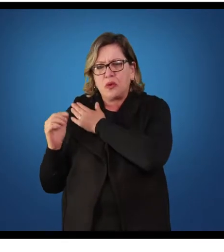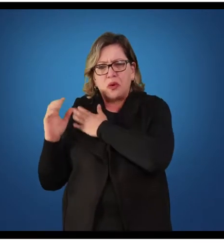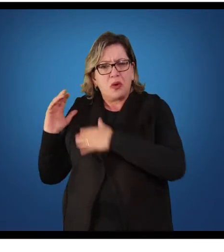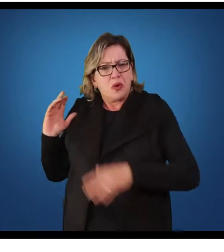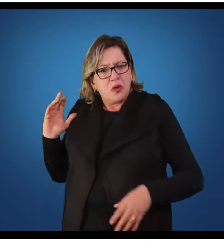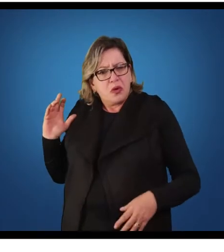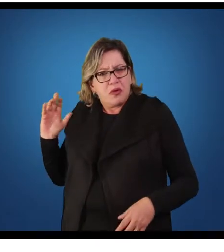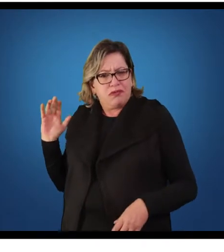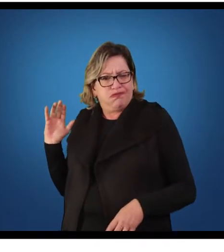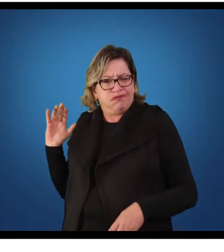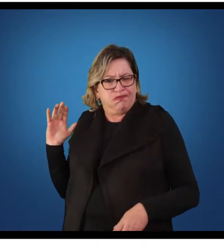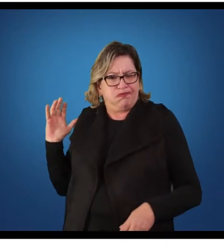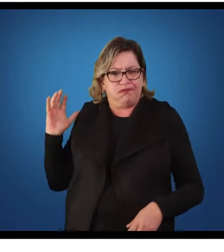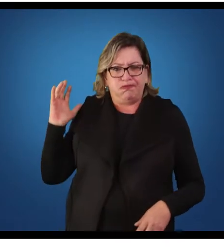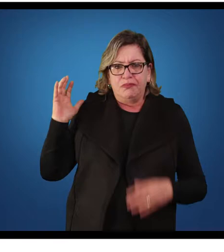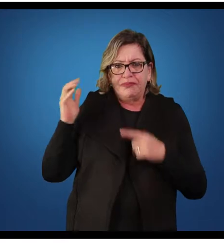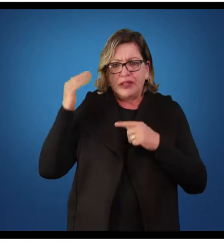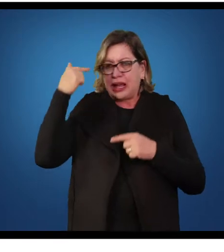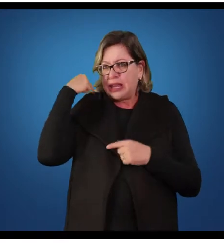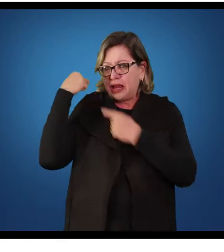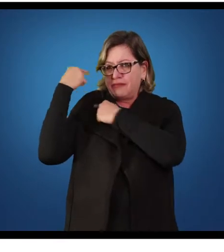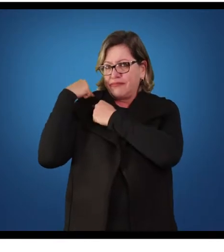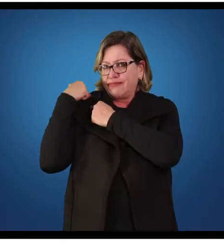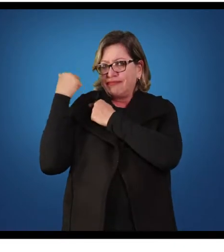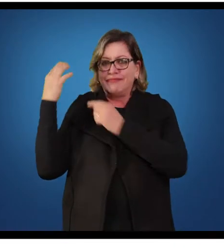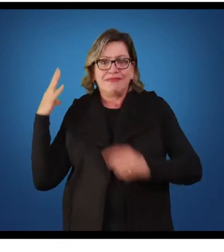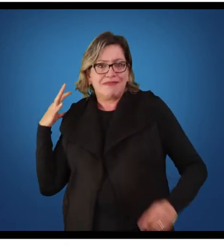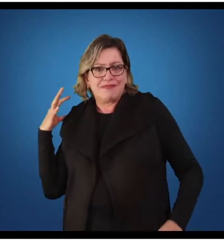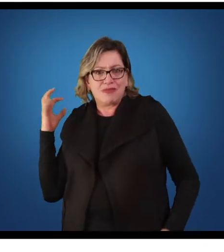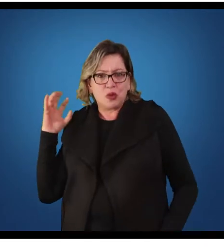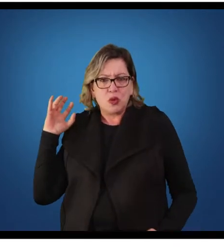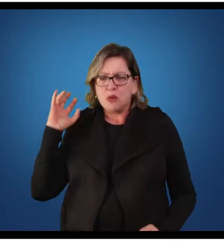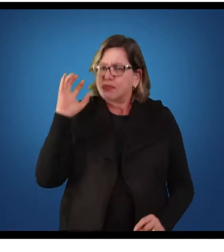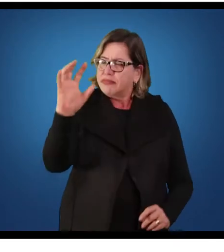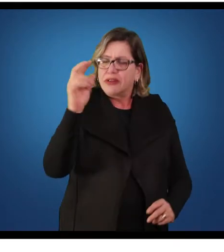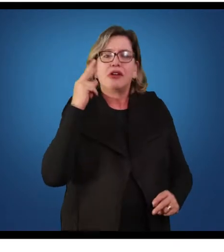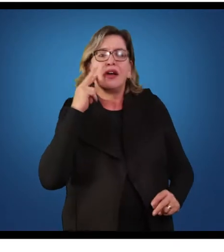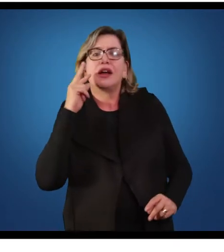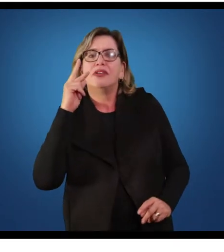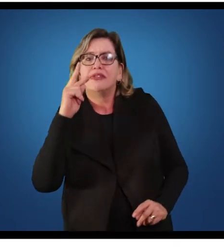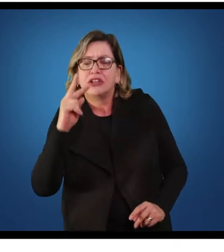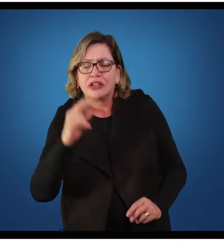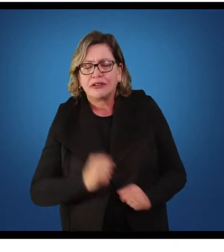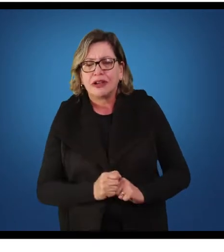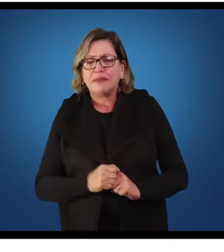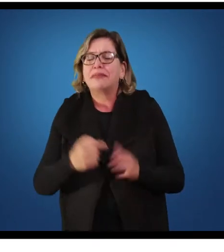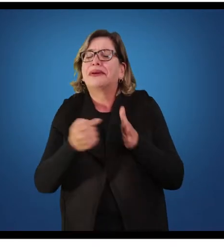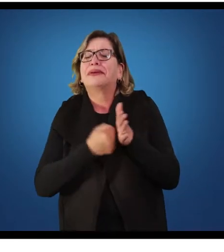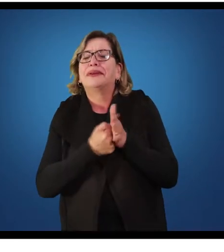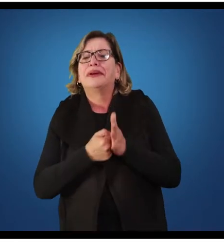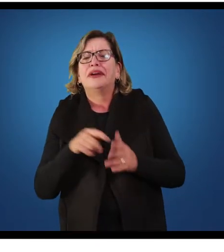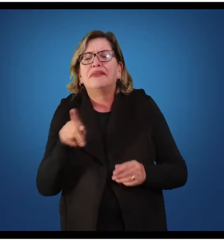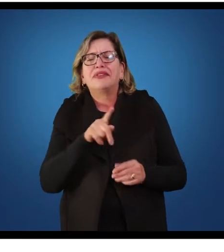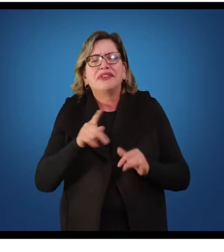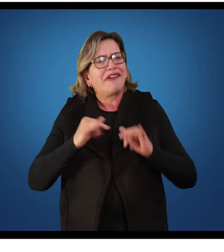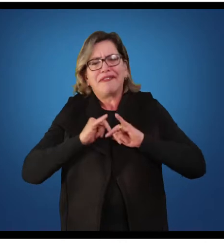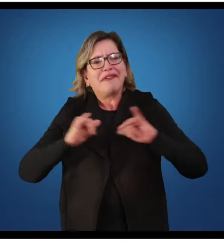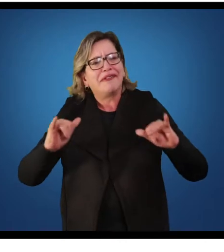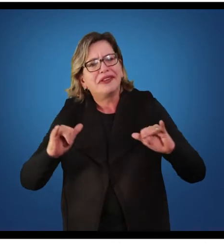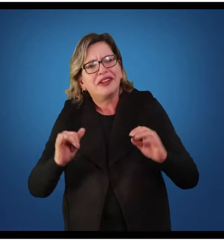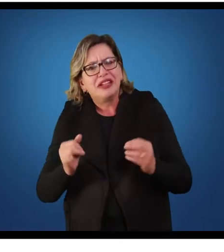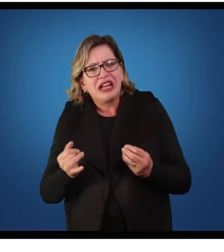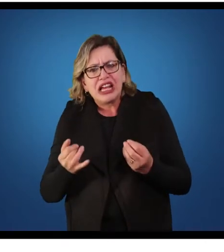sai atrás do ombro, na altura da cabeça e vai fazer isso aqui. Professor, você não falou para nós